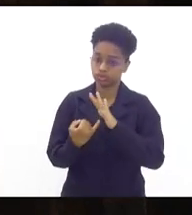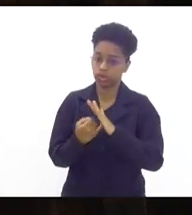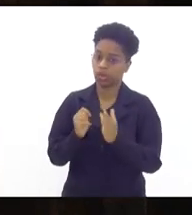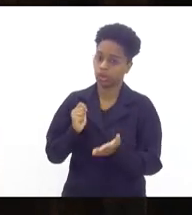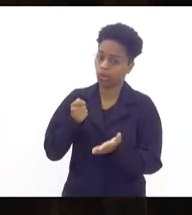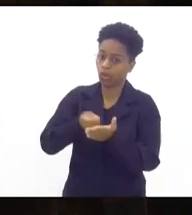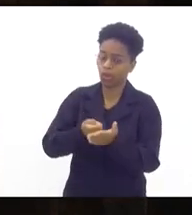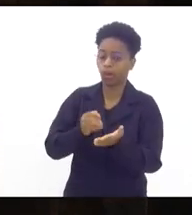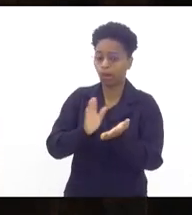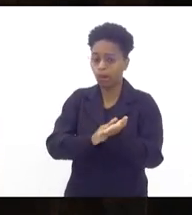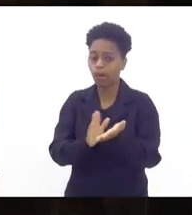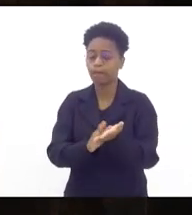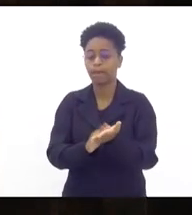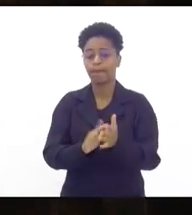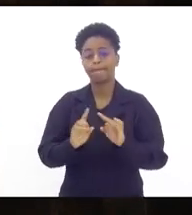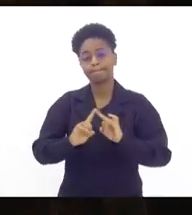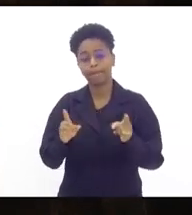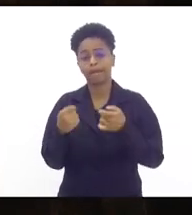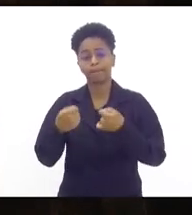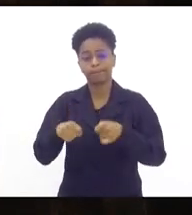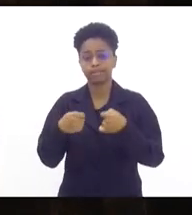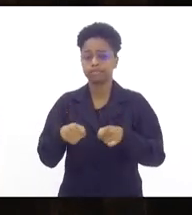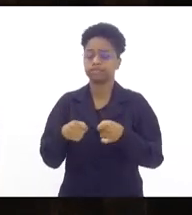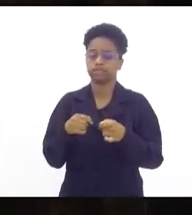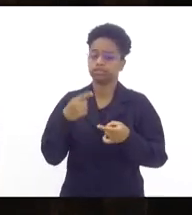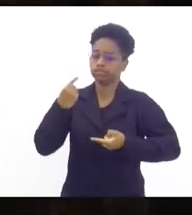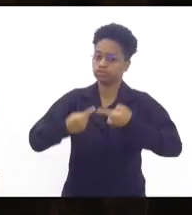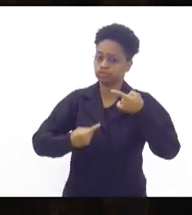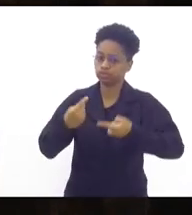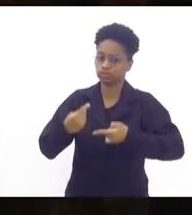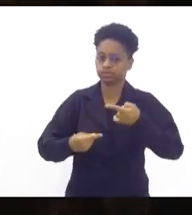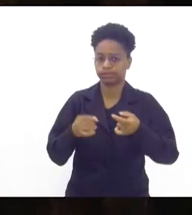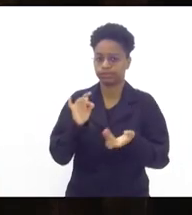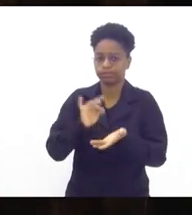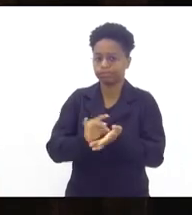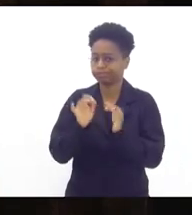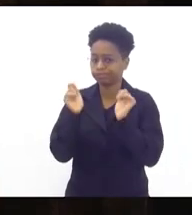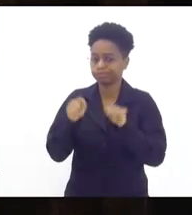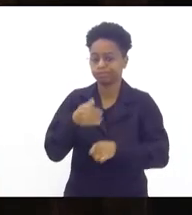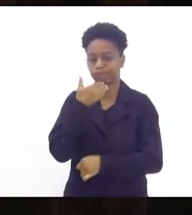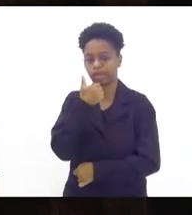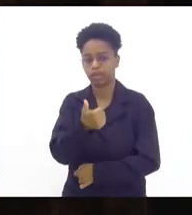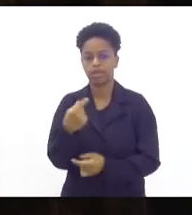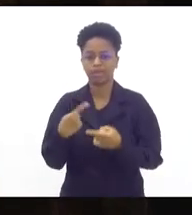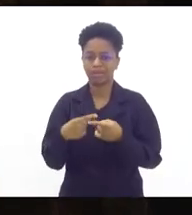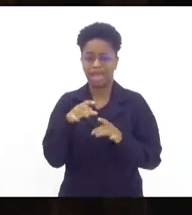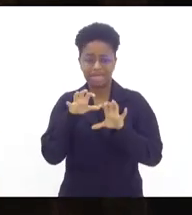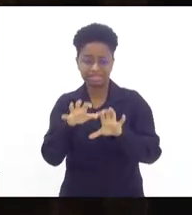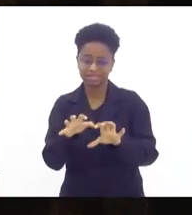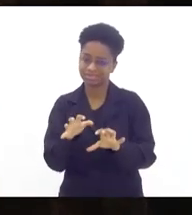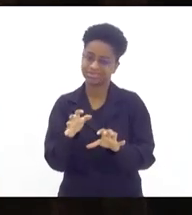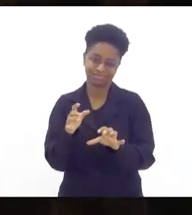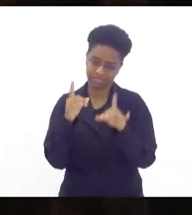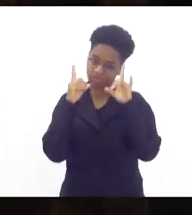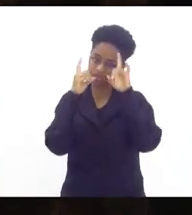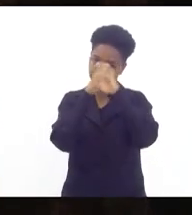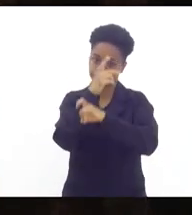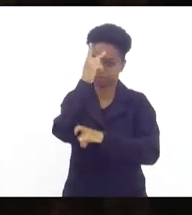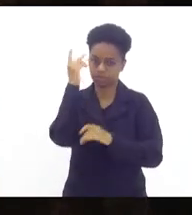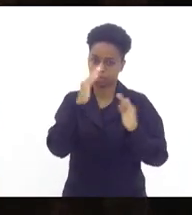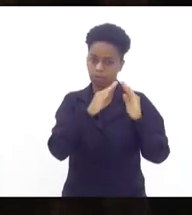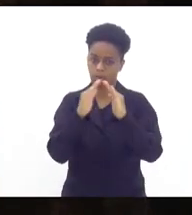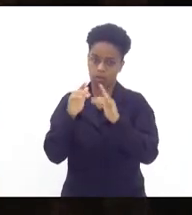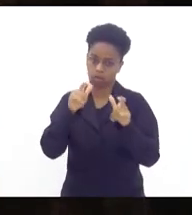mas realmente a gente precisa desse fora de discussão para que isso melhore porque do jeito que tá realmente para quem mora é muito complicado